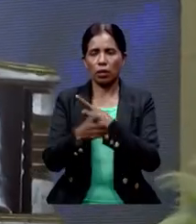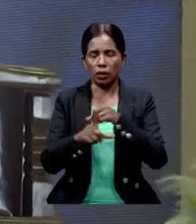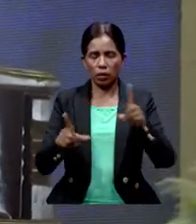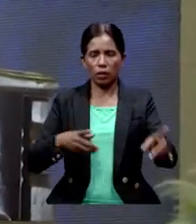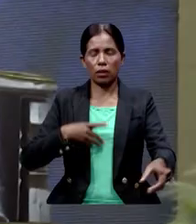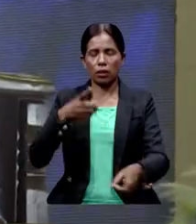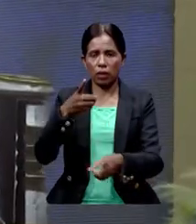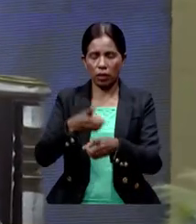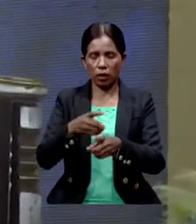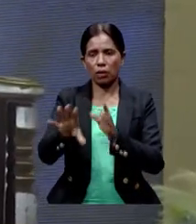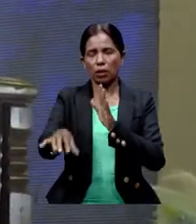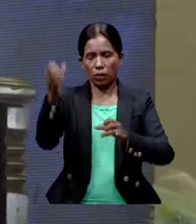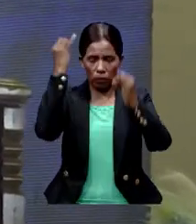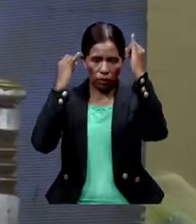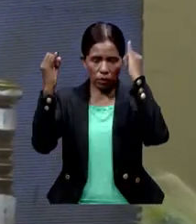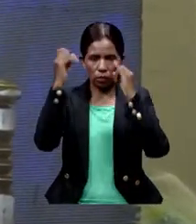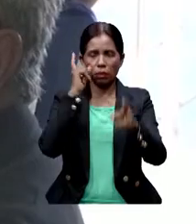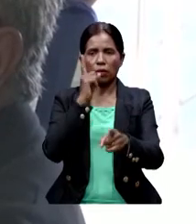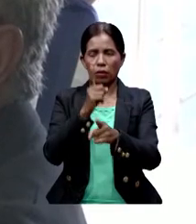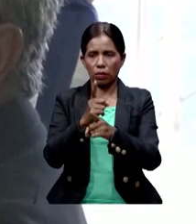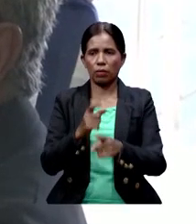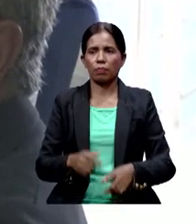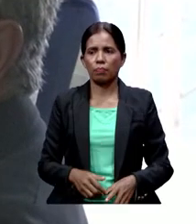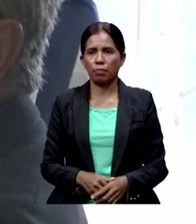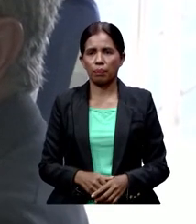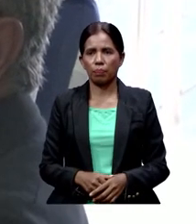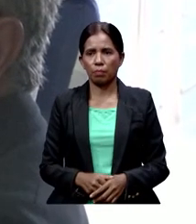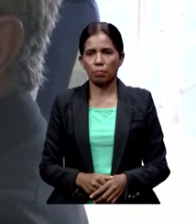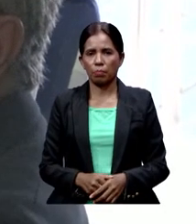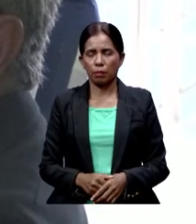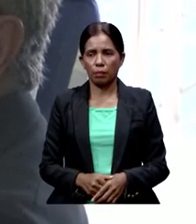direito à tu reta na informação na Belos. Santina de Jesus, Marito da Costa, GMN.